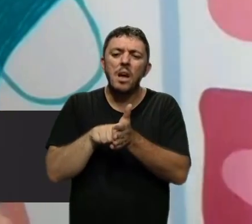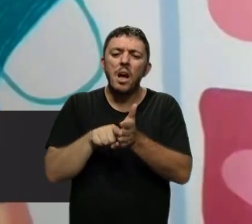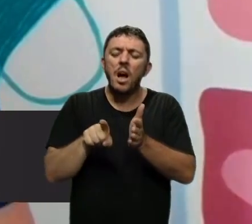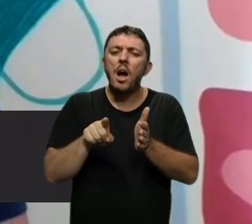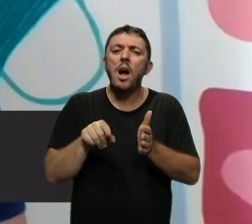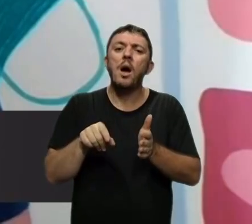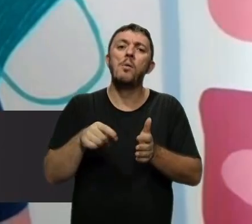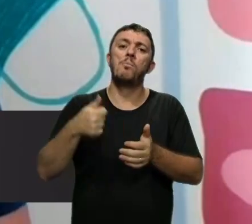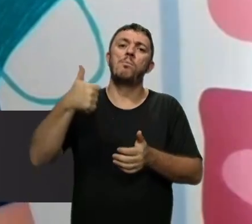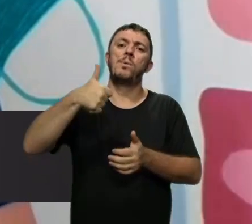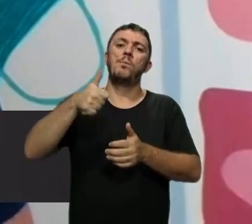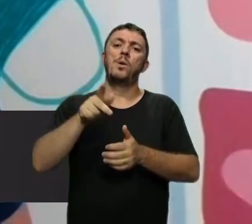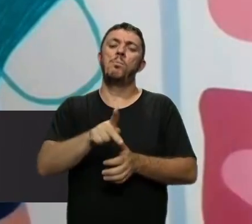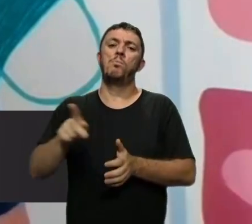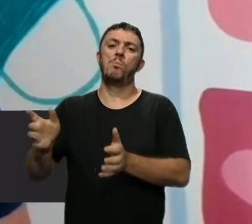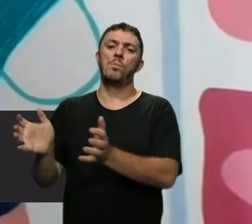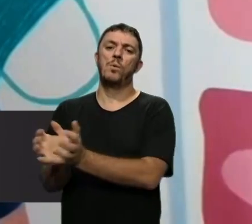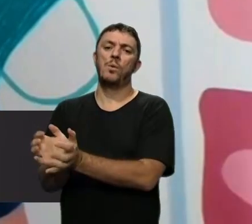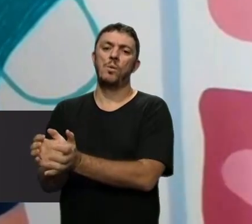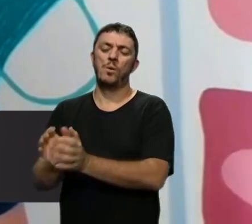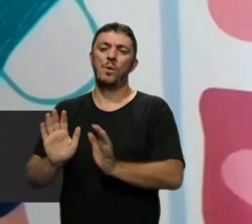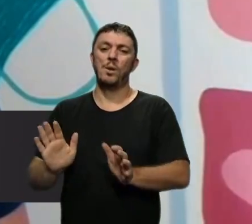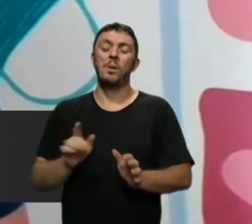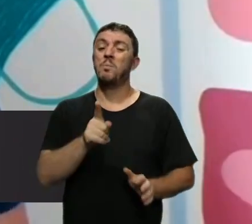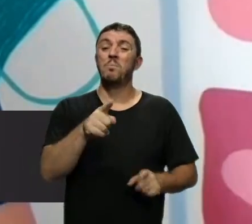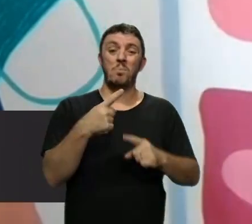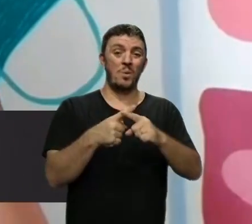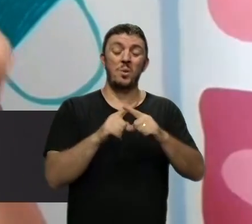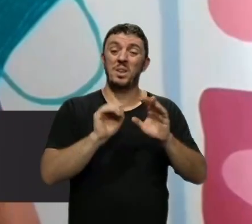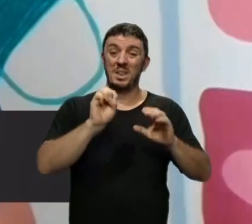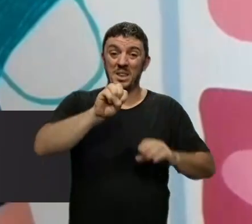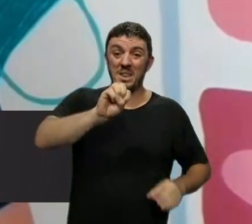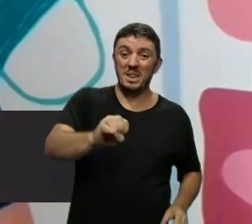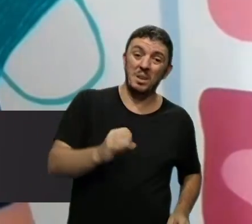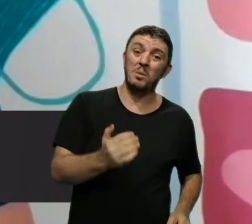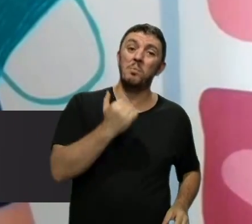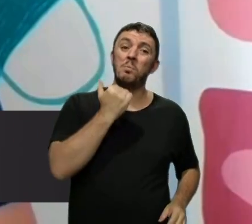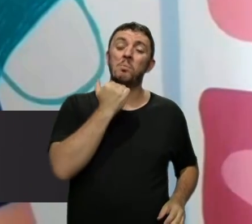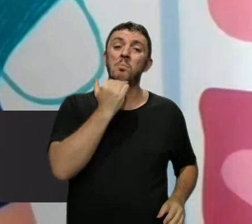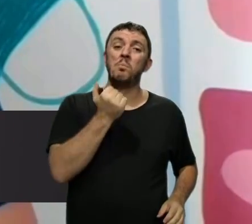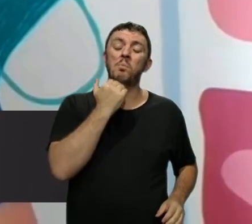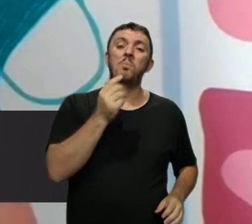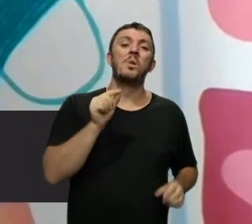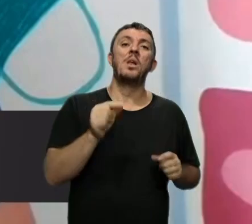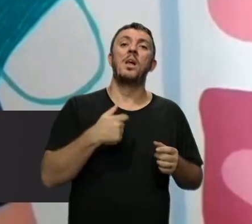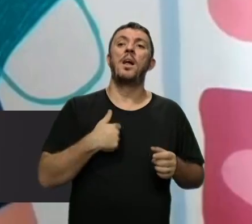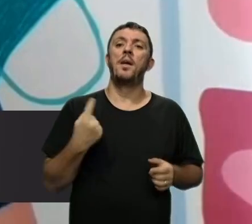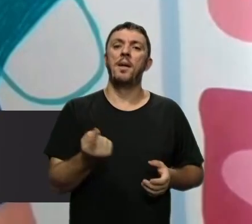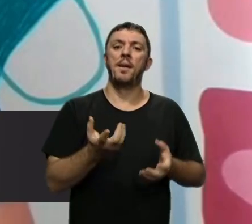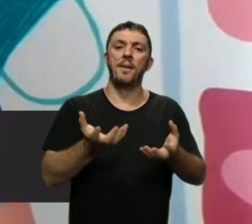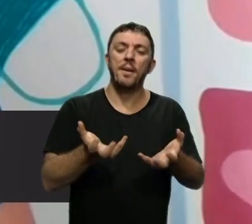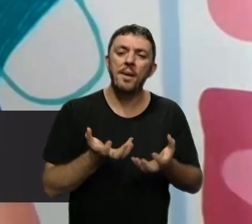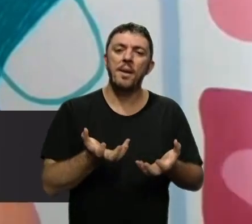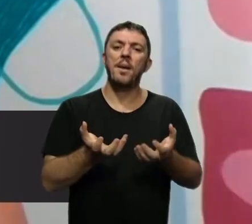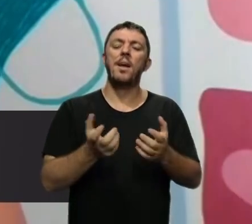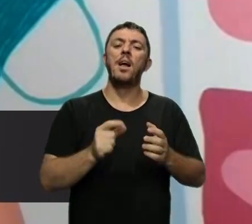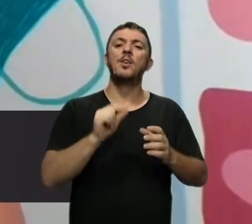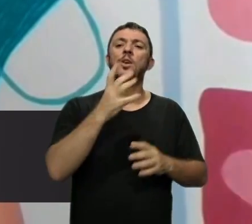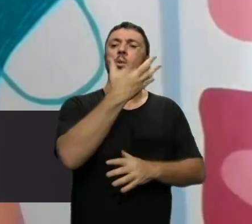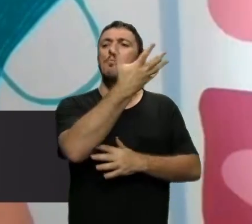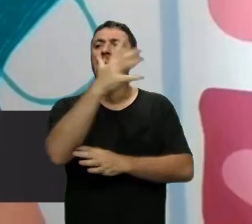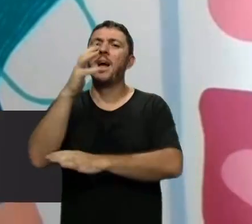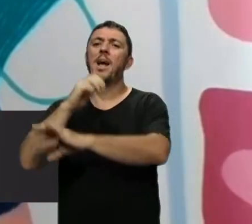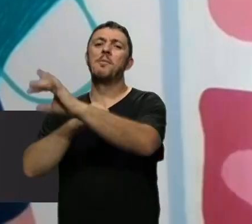não adianta a gente querer fazer um processo de desemparedamento, não adianta a gente querer colocar mais natureza